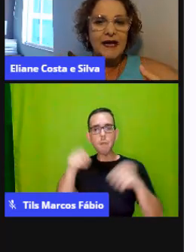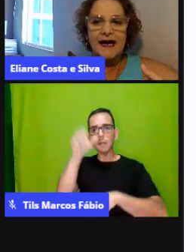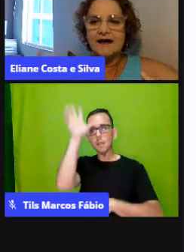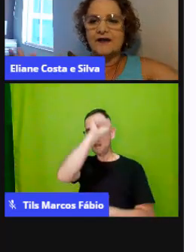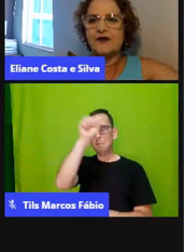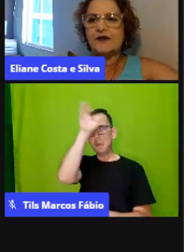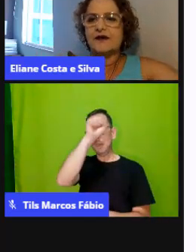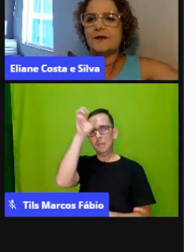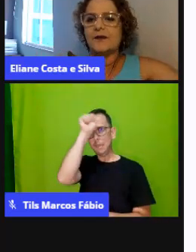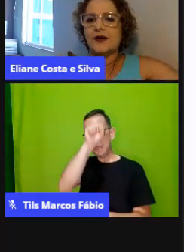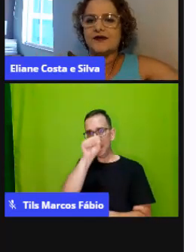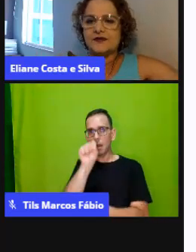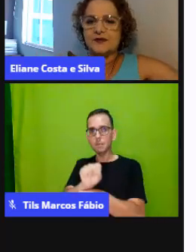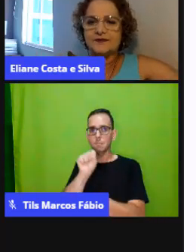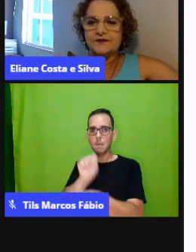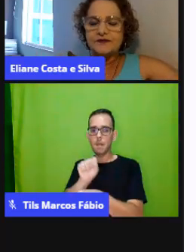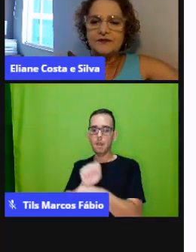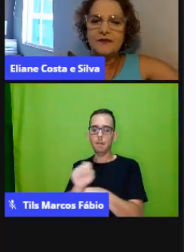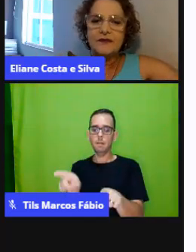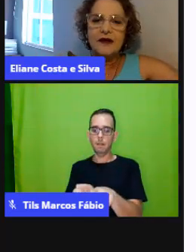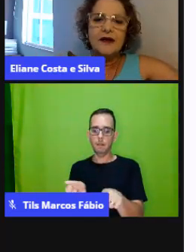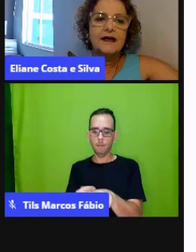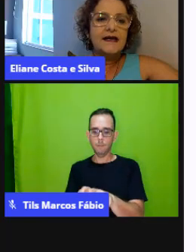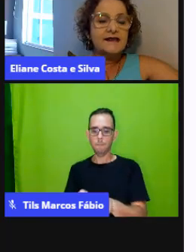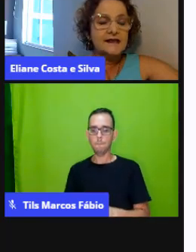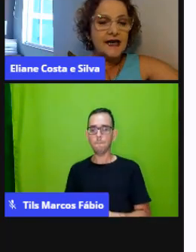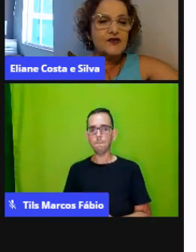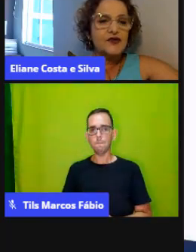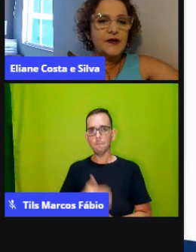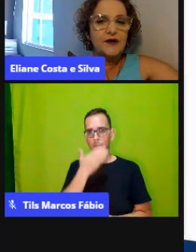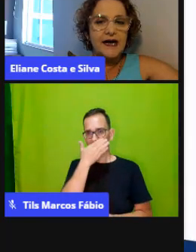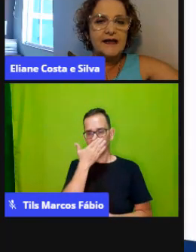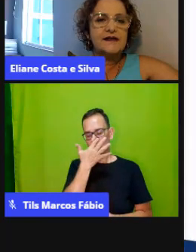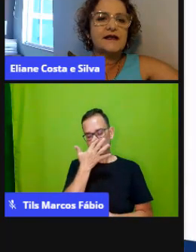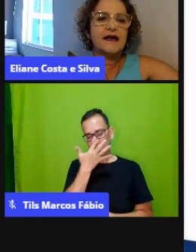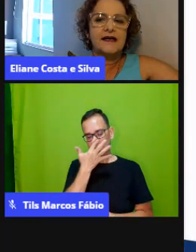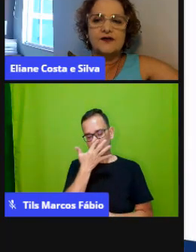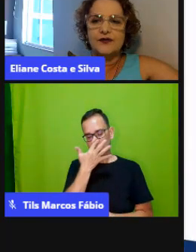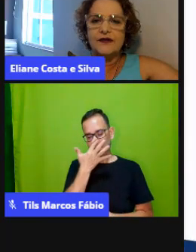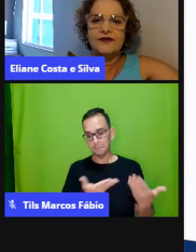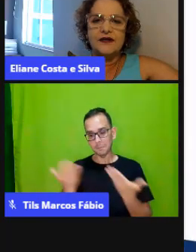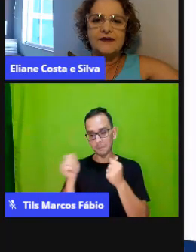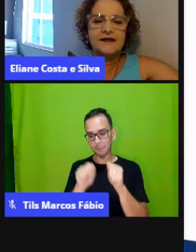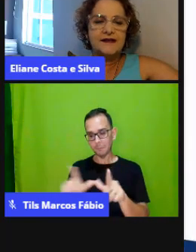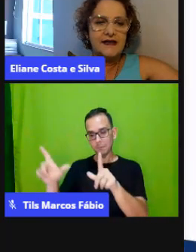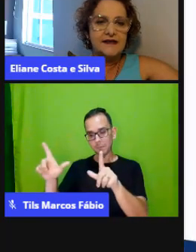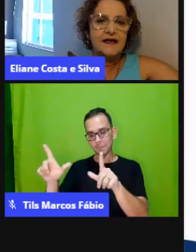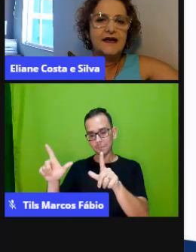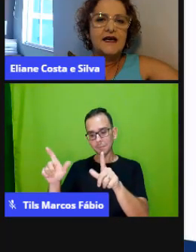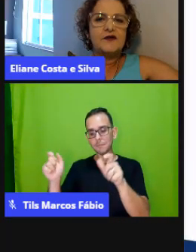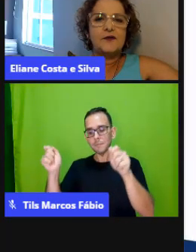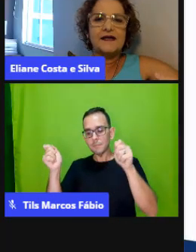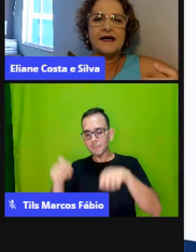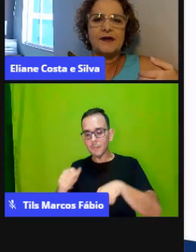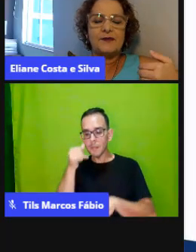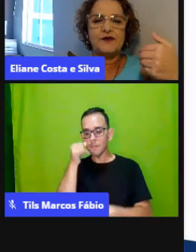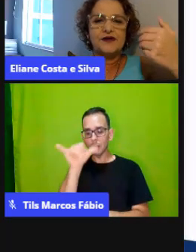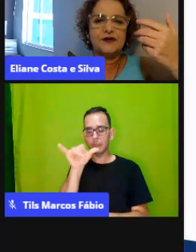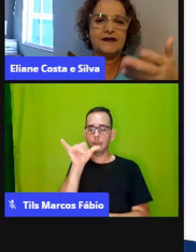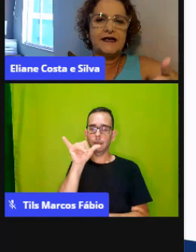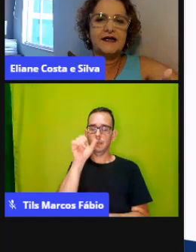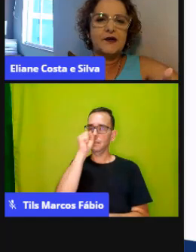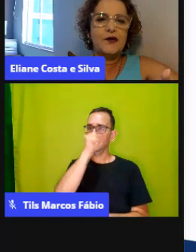a esperar. Próximo. E essas relações melhoradas, elas evitam acidentes. Eu vou passar